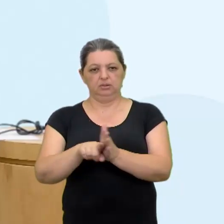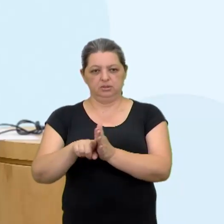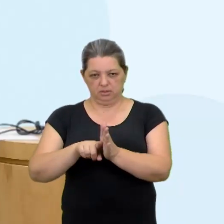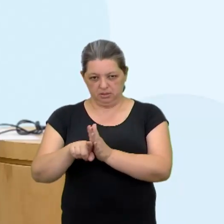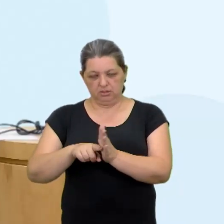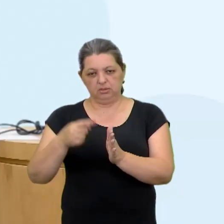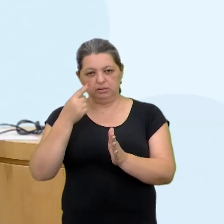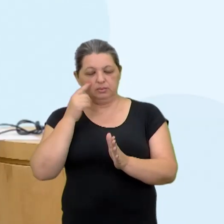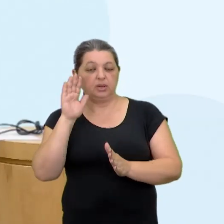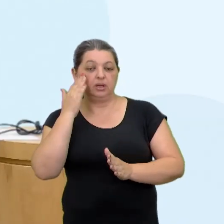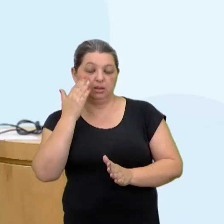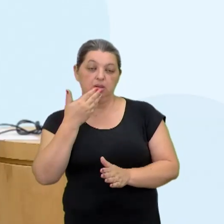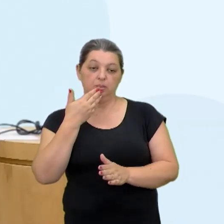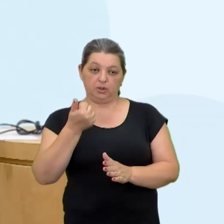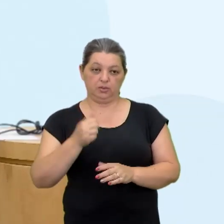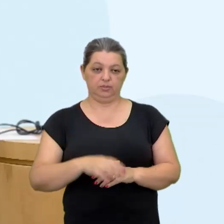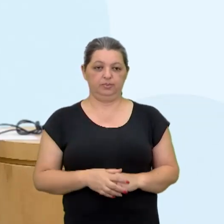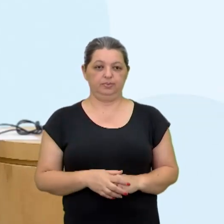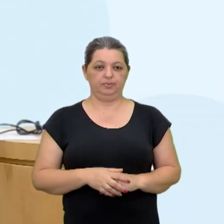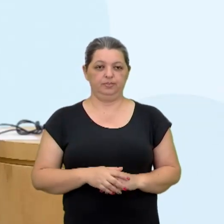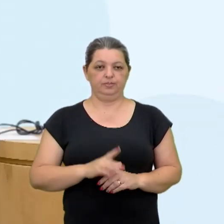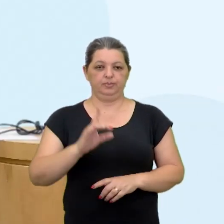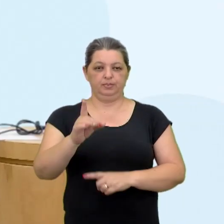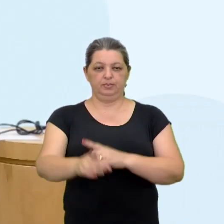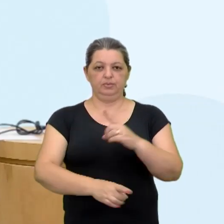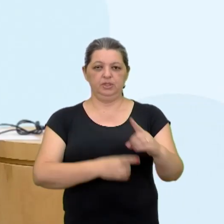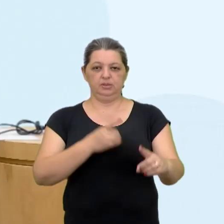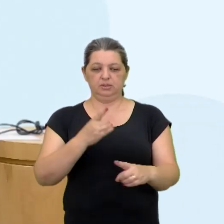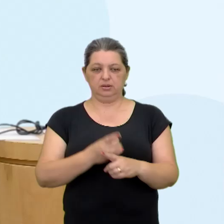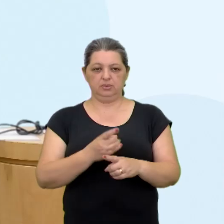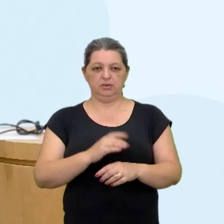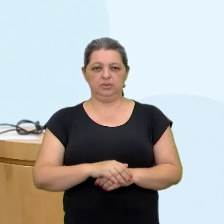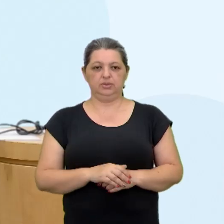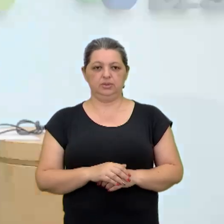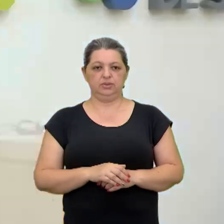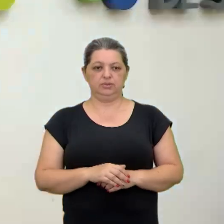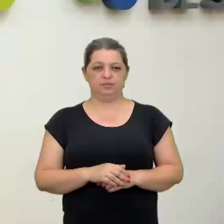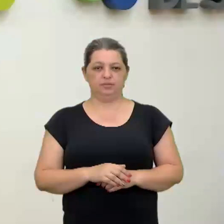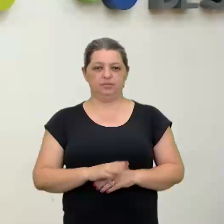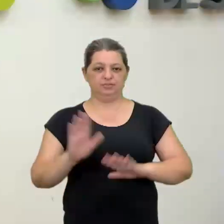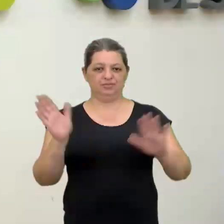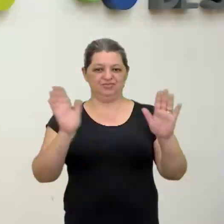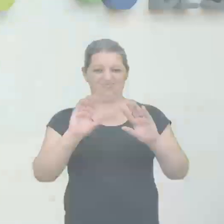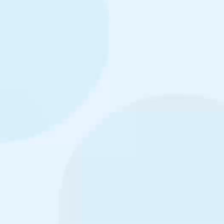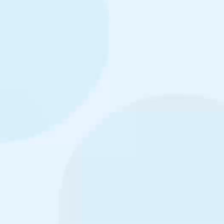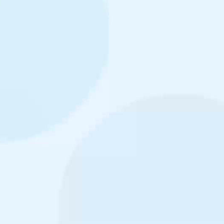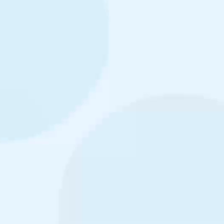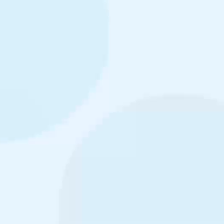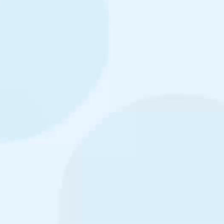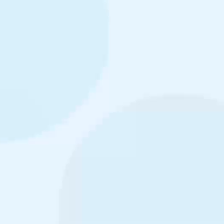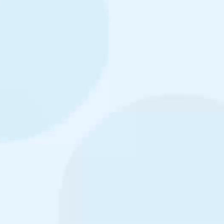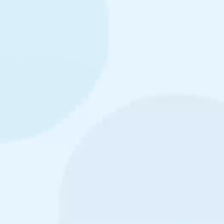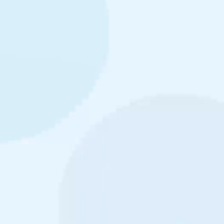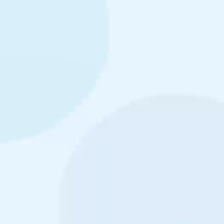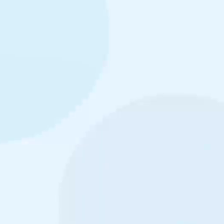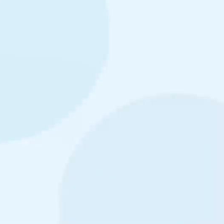para ver e entender um pouco melhor. E até a próxima, Ju. Até, beijos! Não esqueça de avaliar a aula.